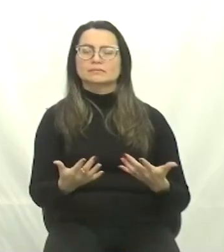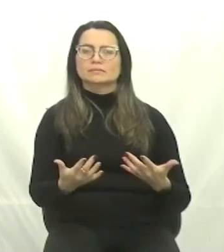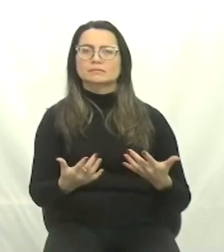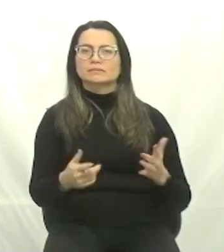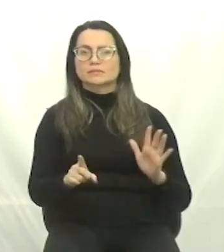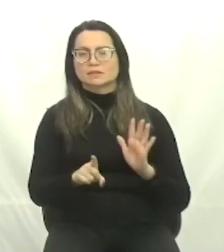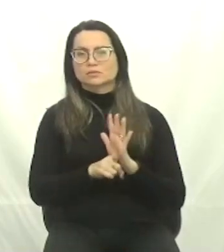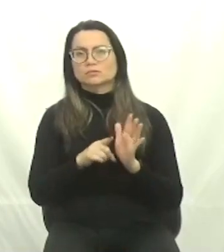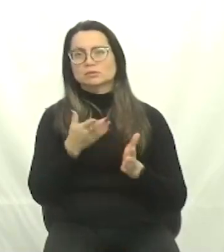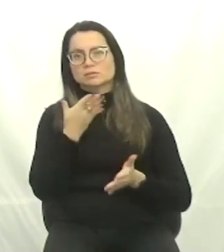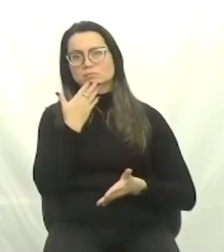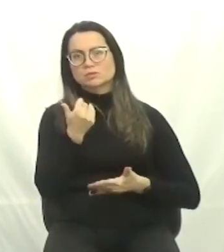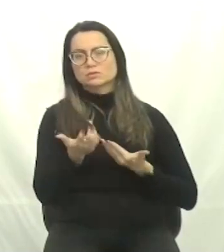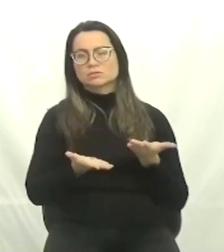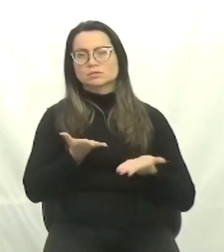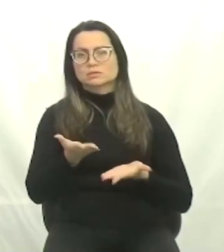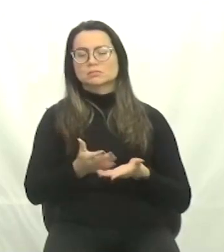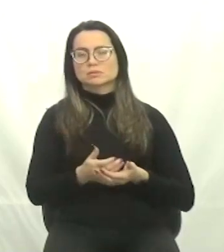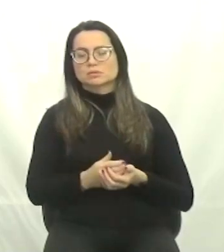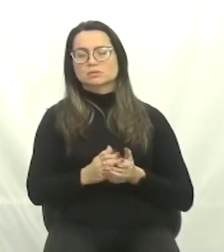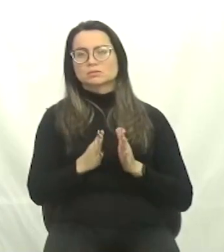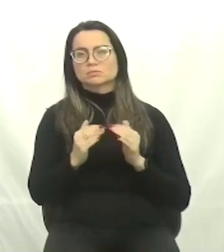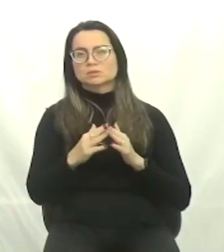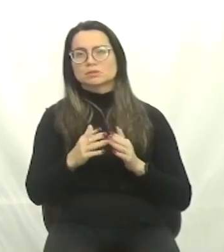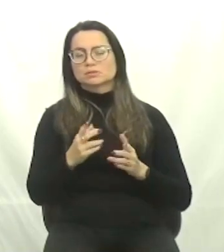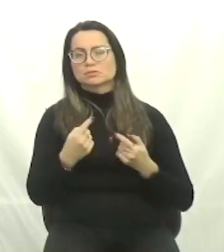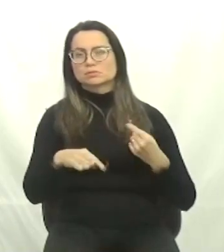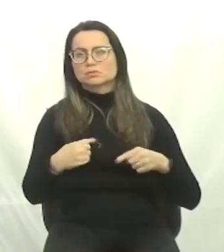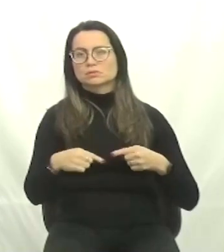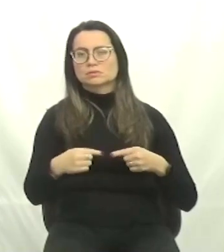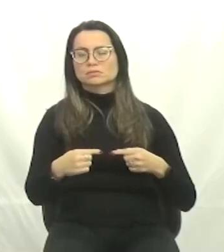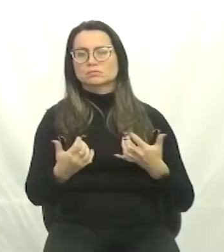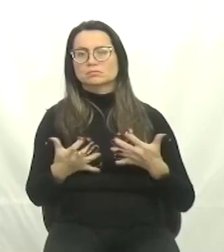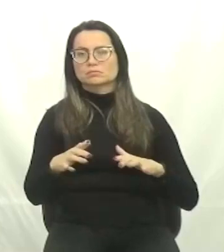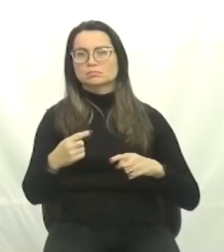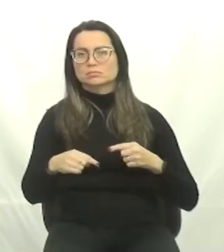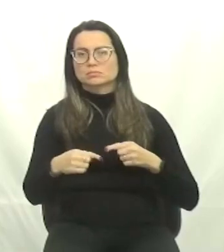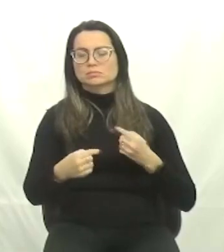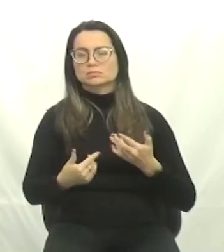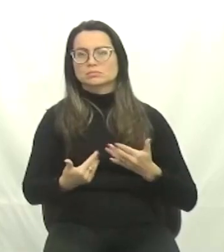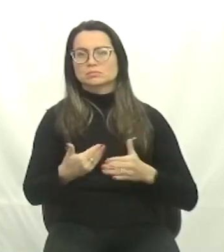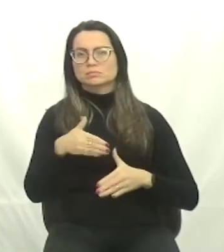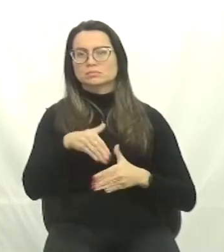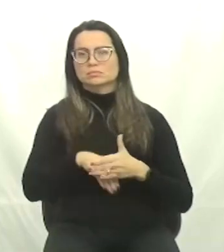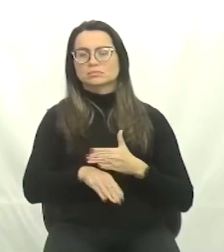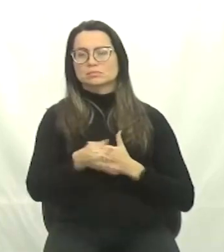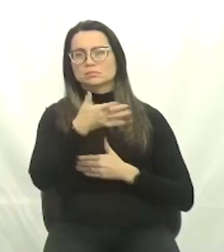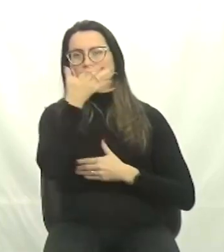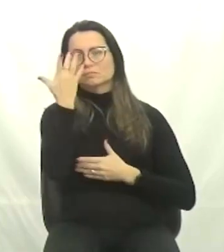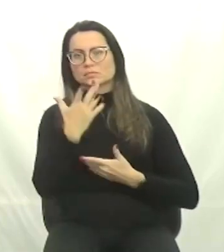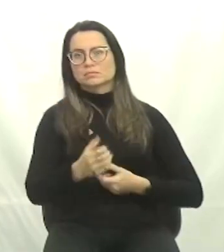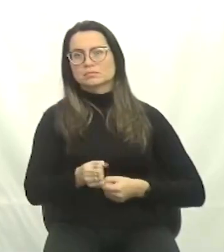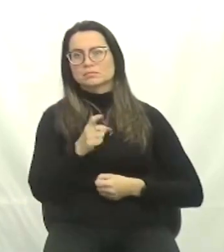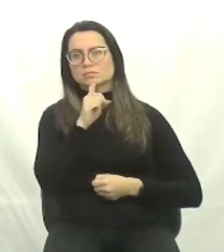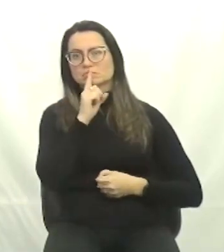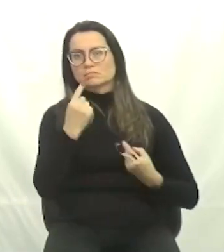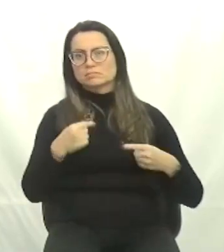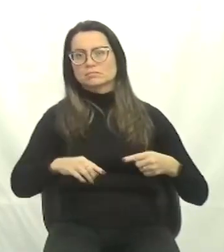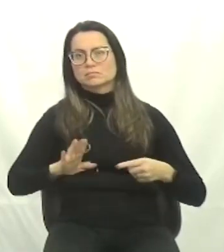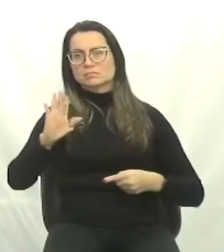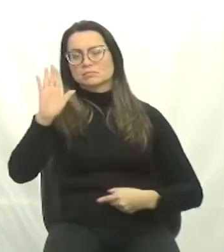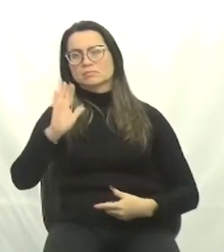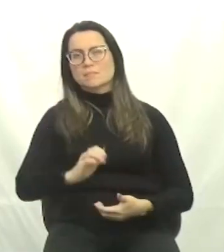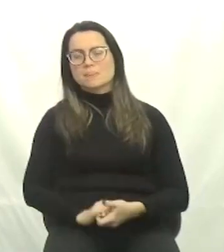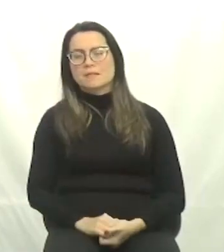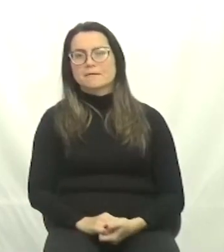atendimento. Muito obrigada. O requerimento continua em discussão. Não havendo quem queira discutir, o requerimento está em votação. Os